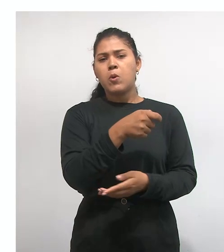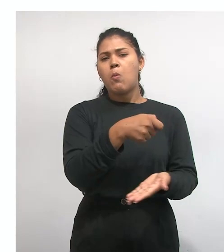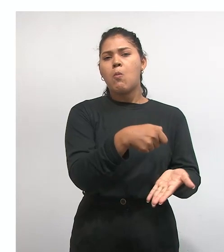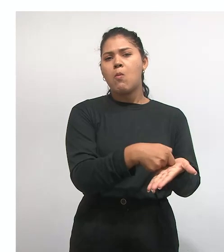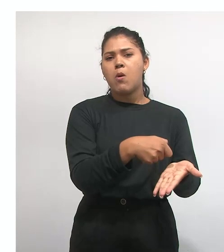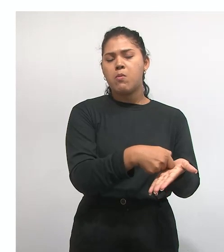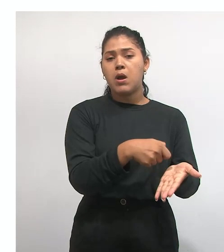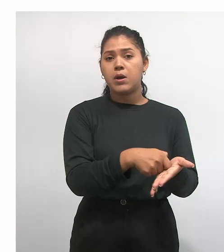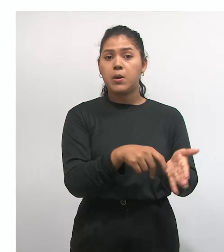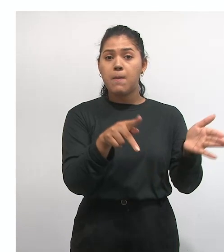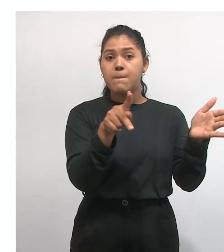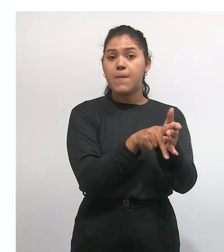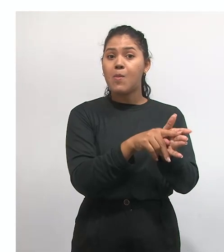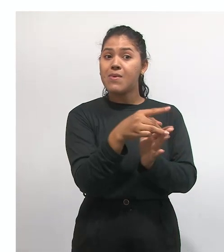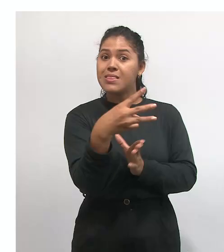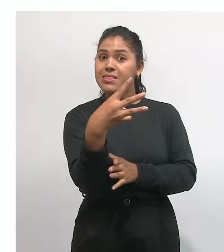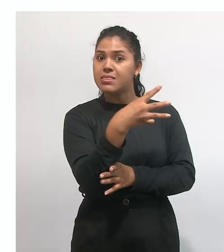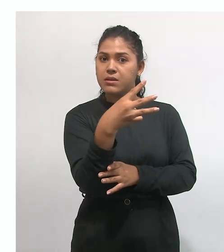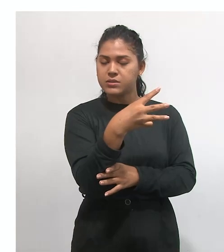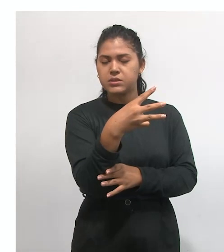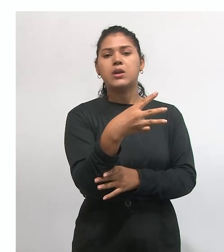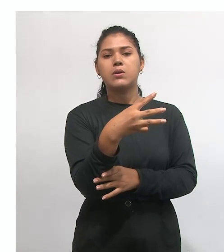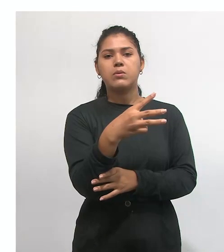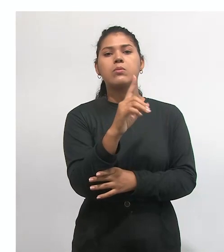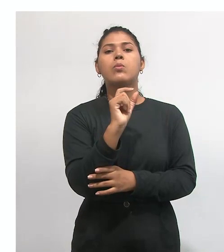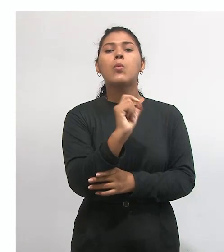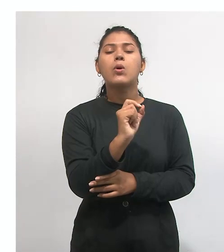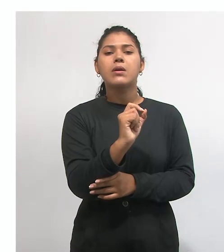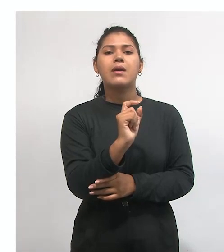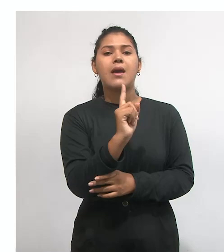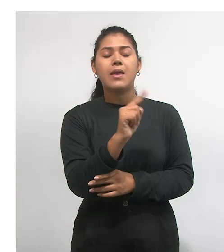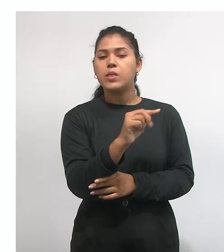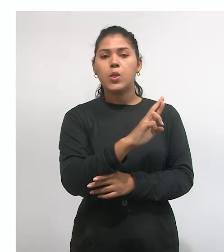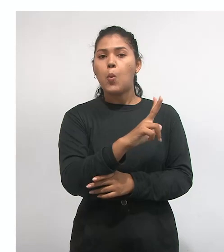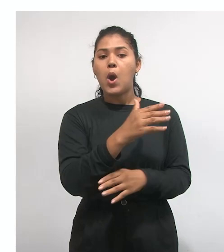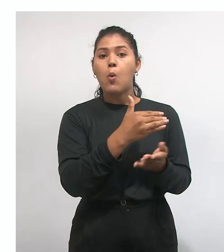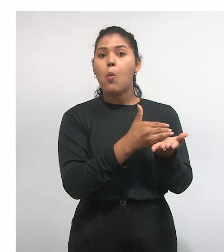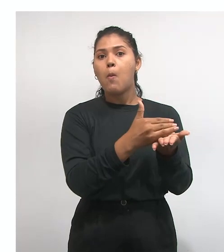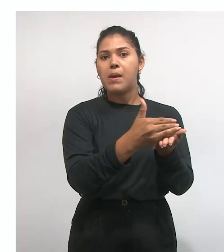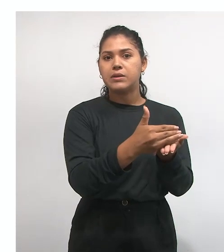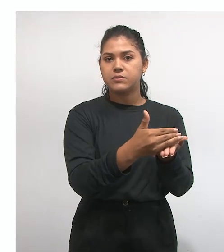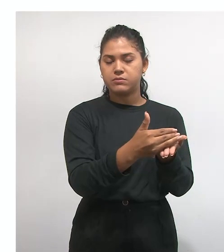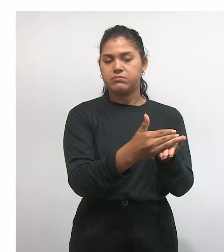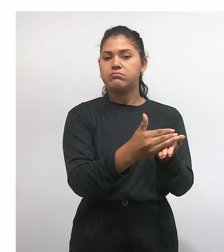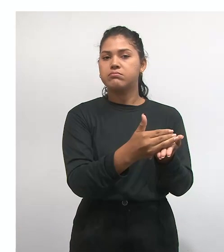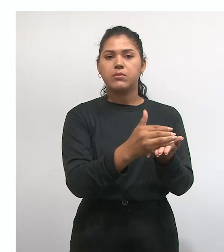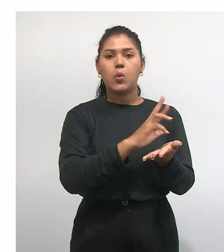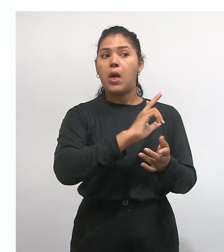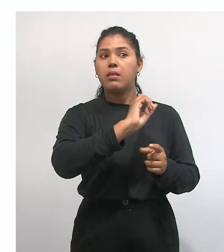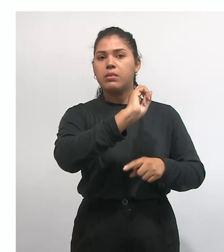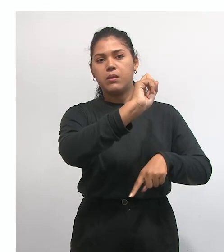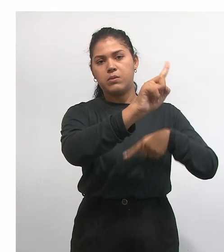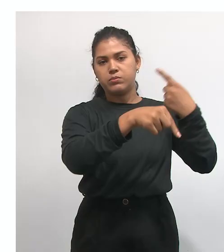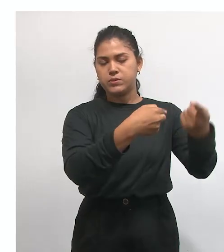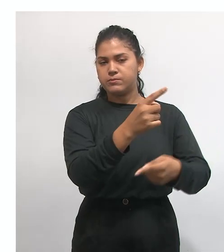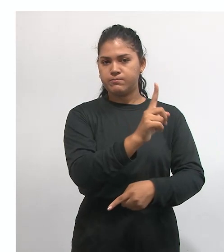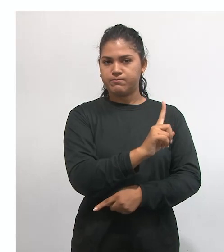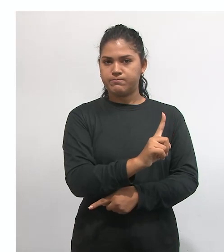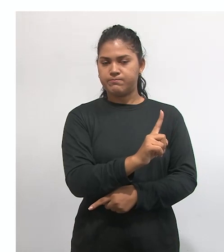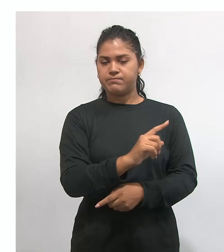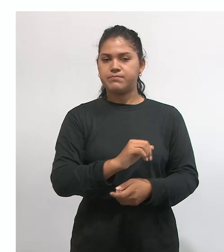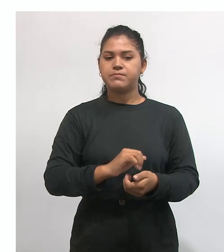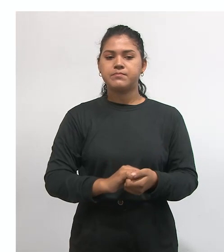essa obrigação de terceiro, ela já está lá na origem da obrigação tributária, ela não é formada depois, tá? E aqui,